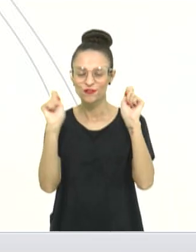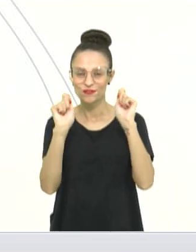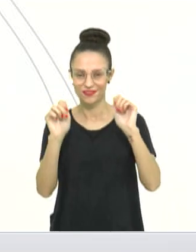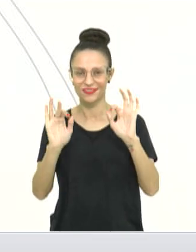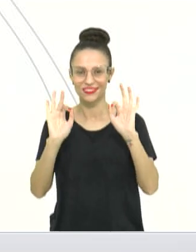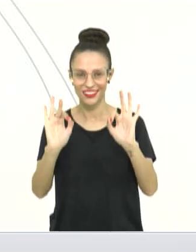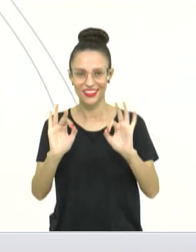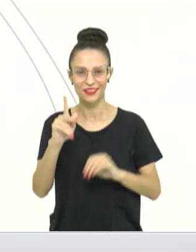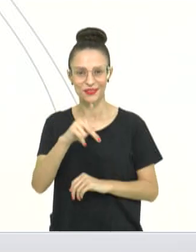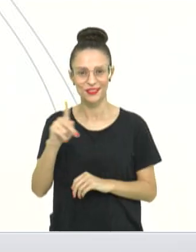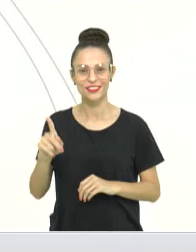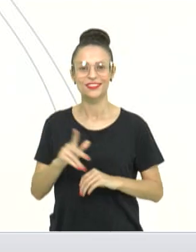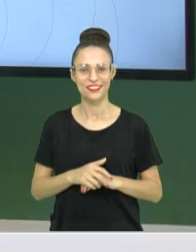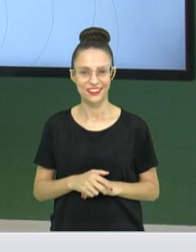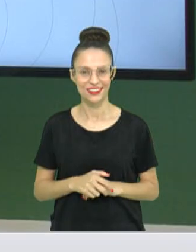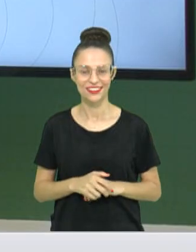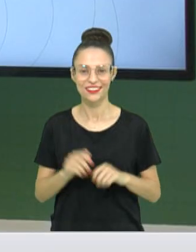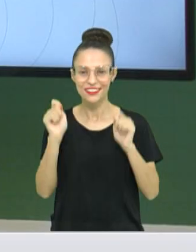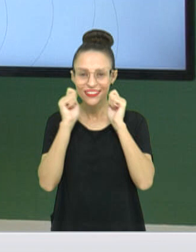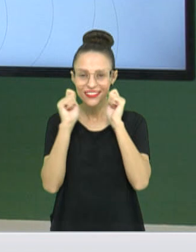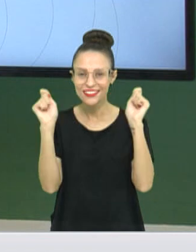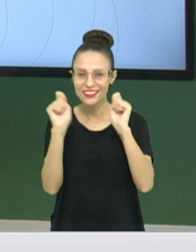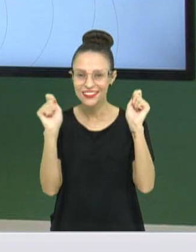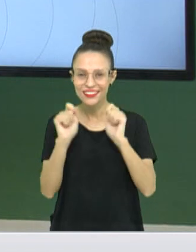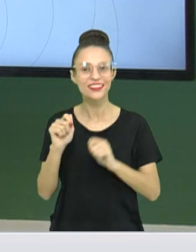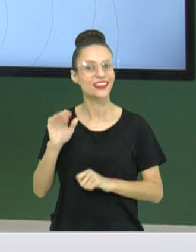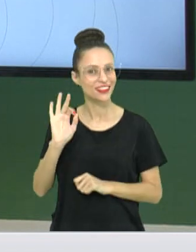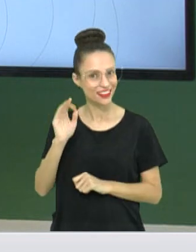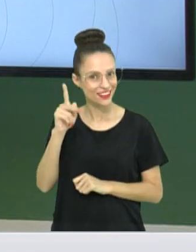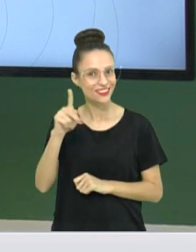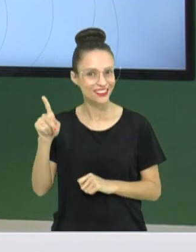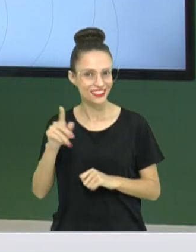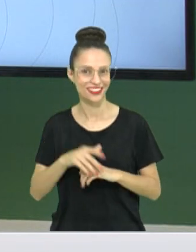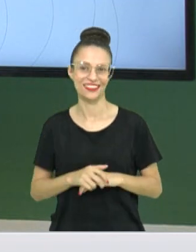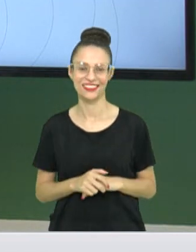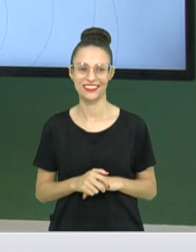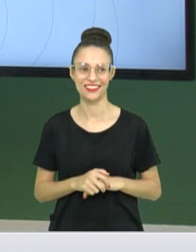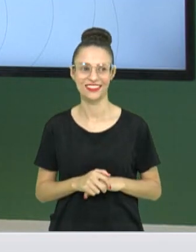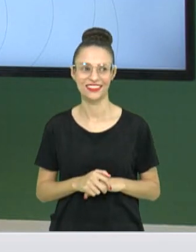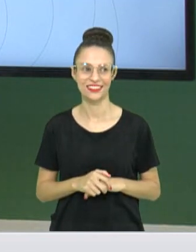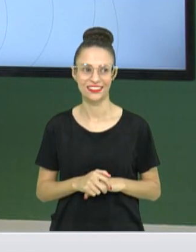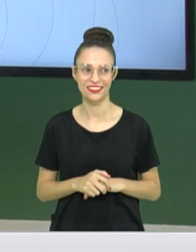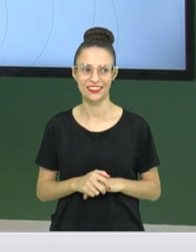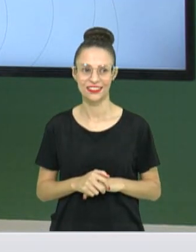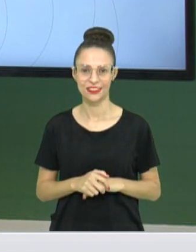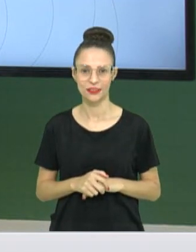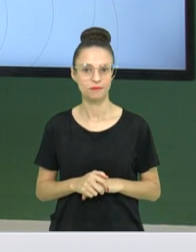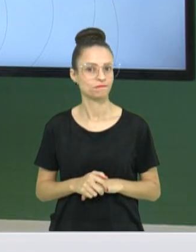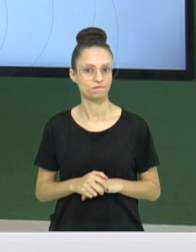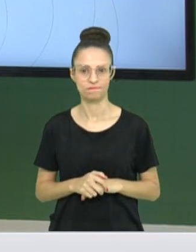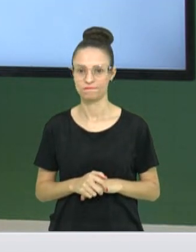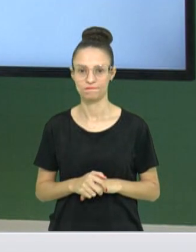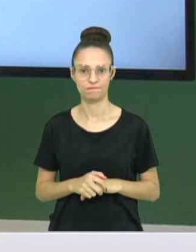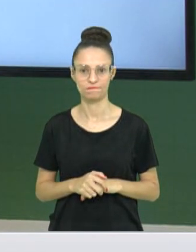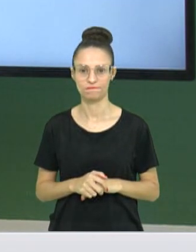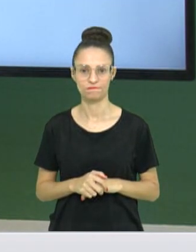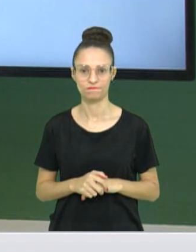né, professora? Que gracinha, né, professora? Só que não.